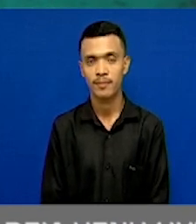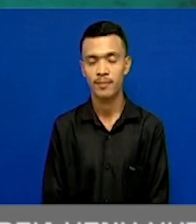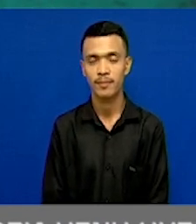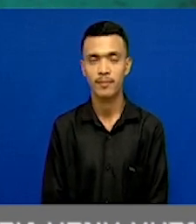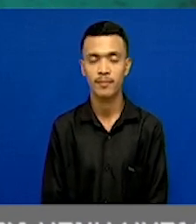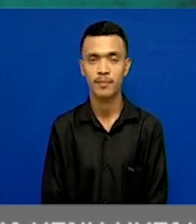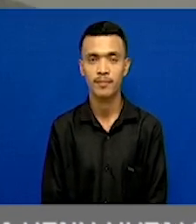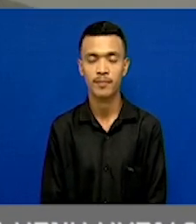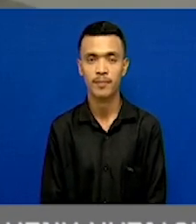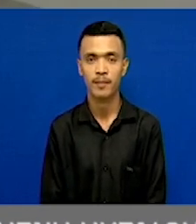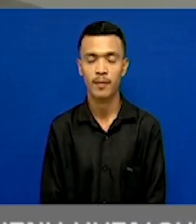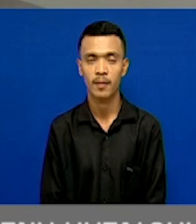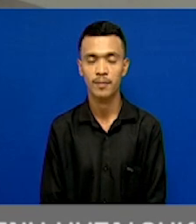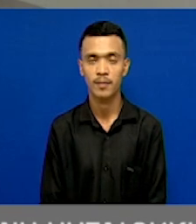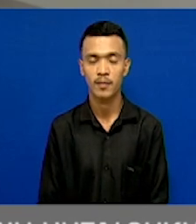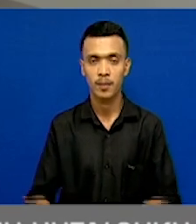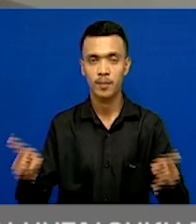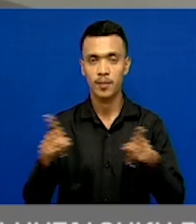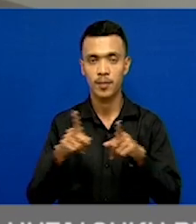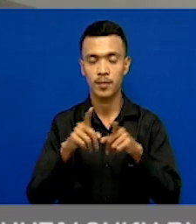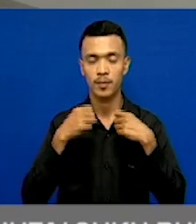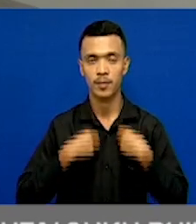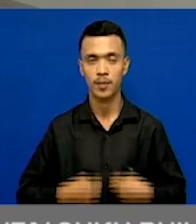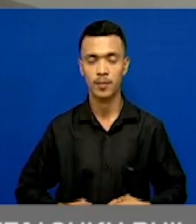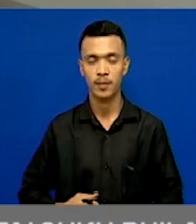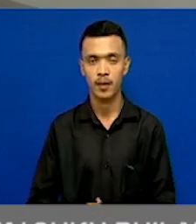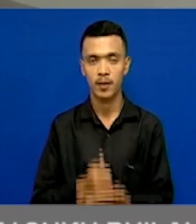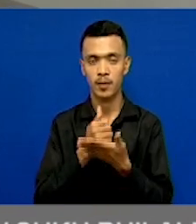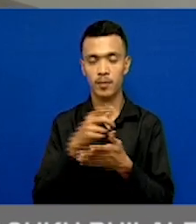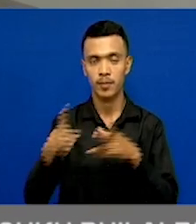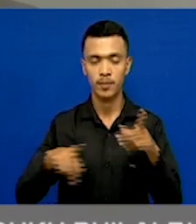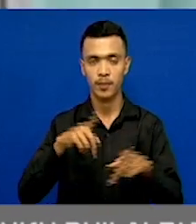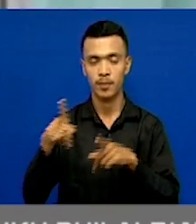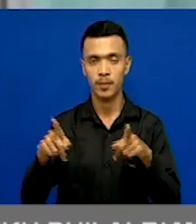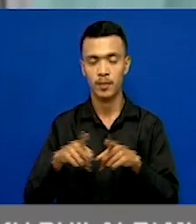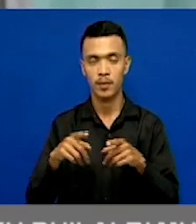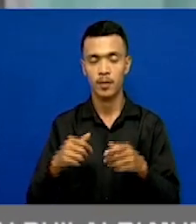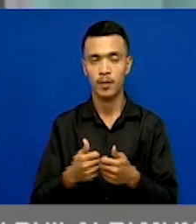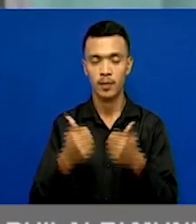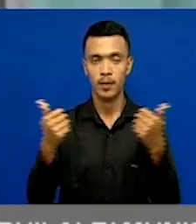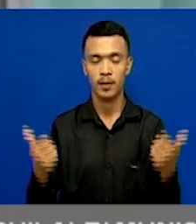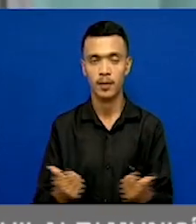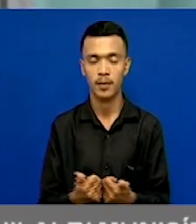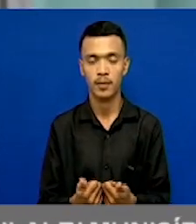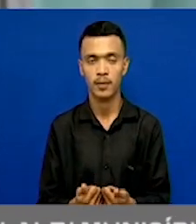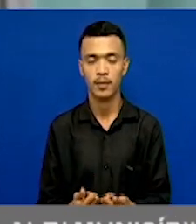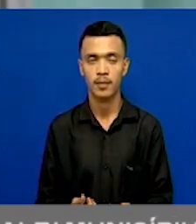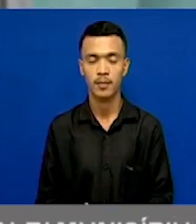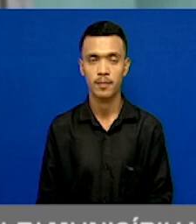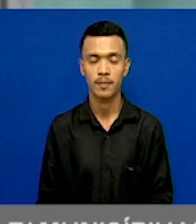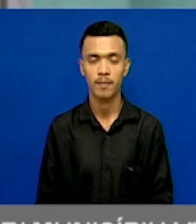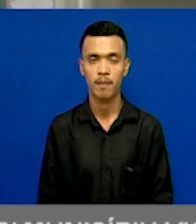tem. Não para, sim. Posto Saúde Sagadate atende a população aldeia Abuti, Sirebuu,